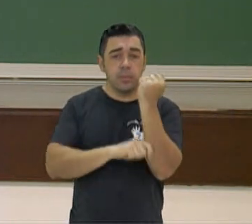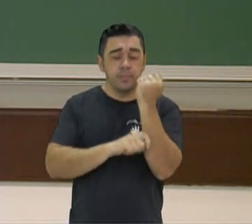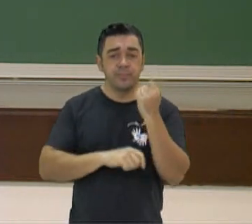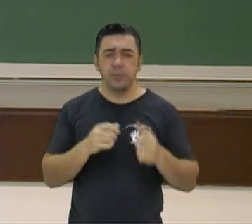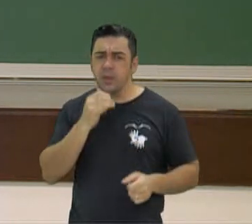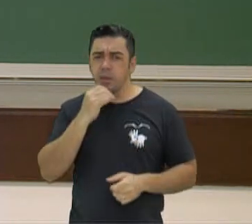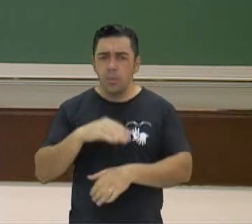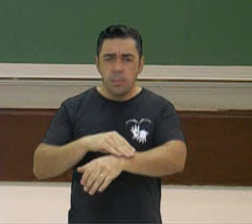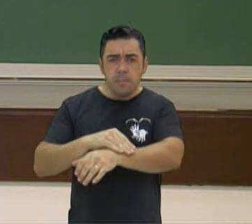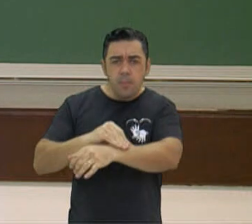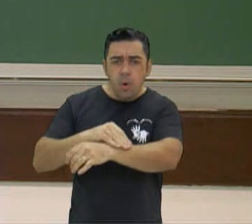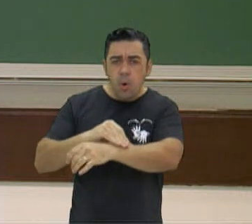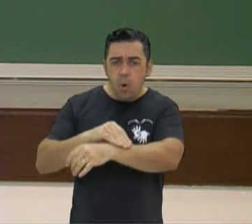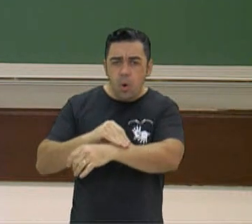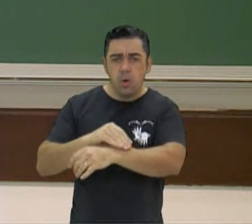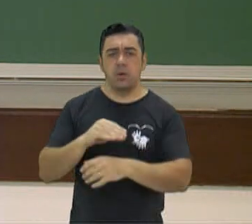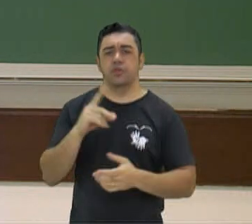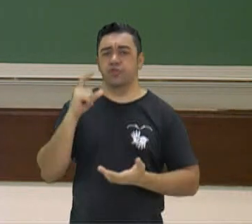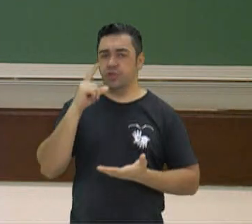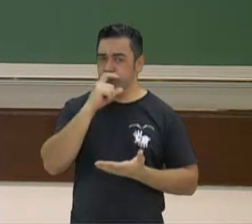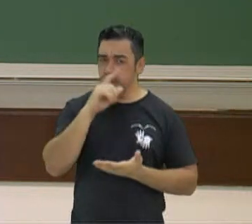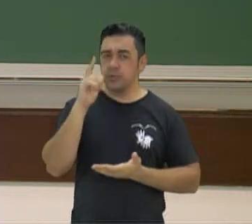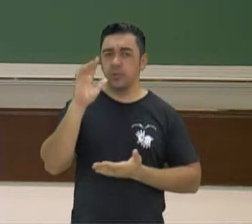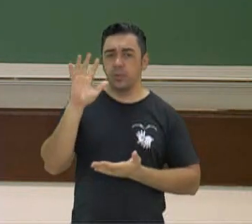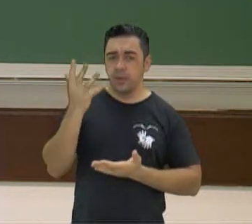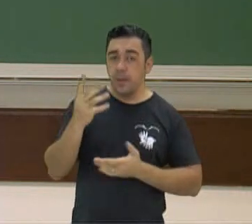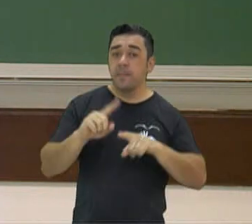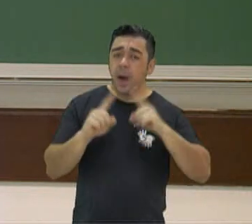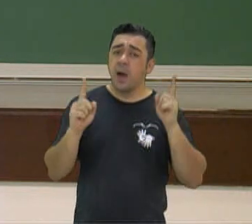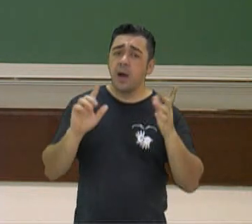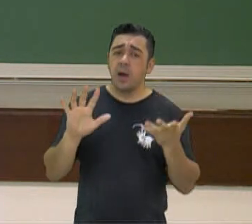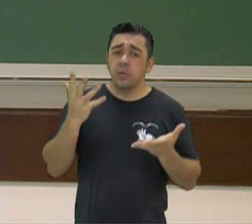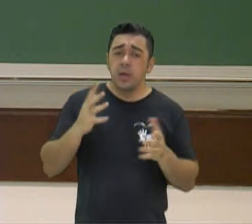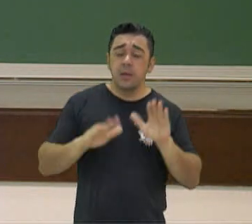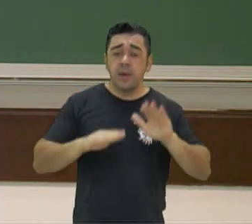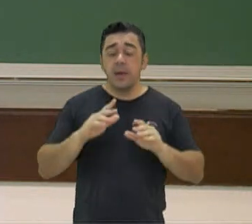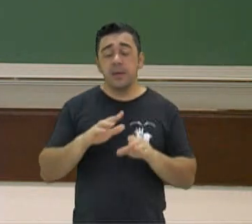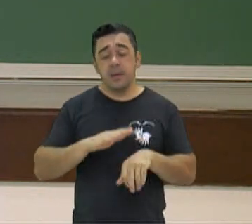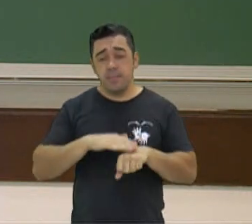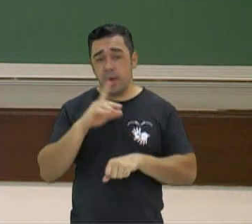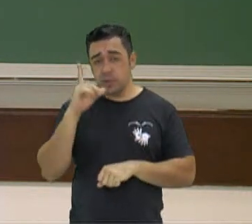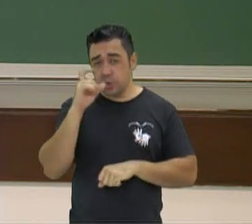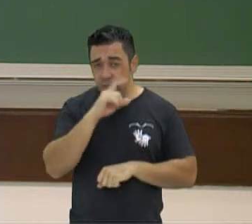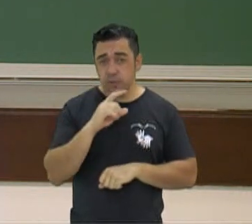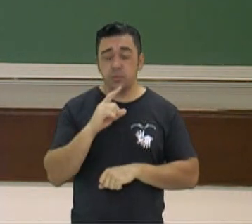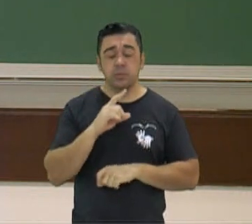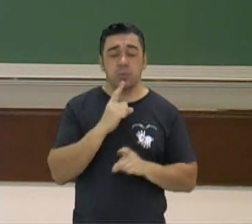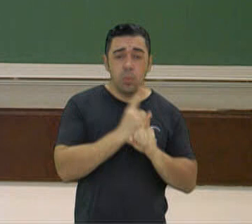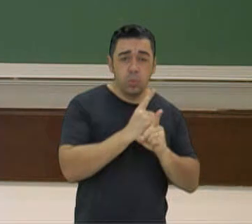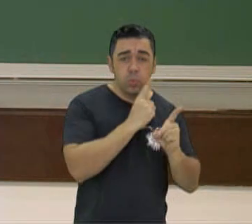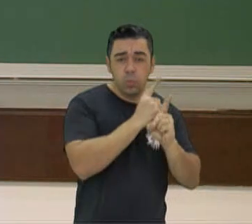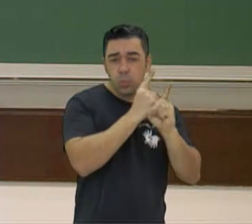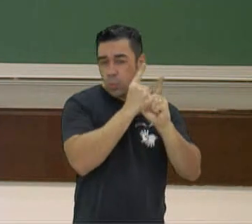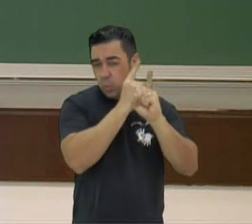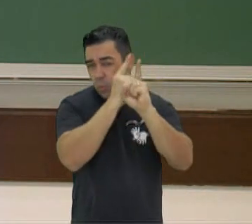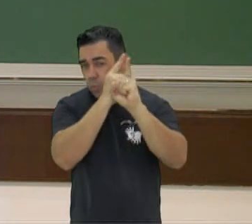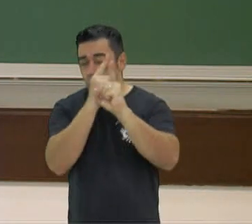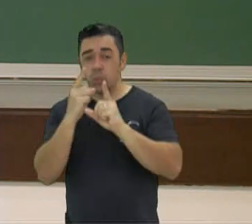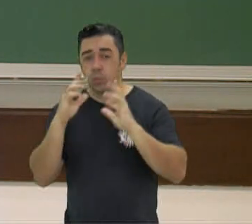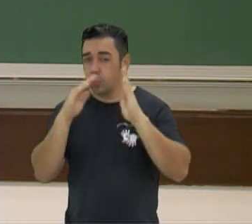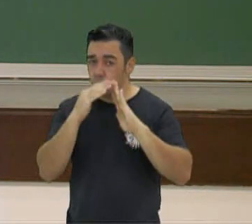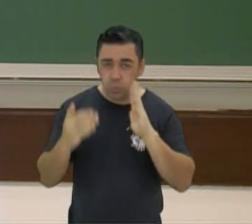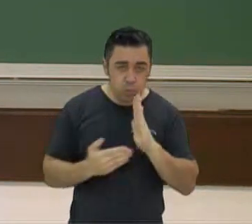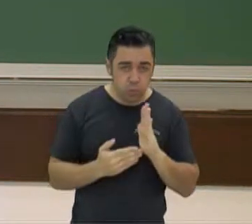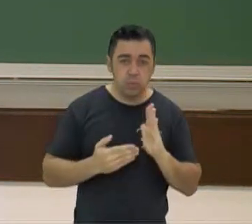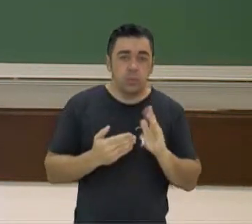de acontecer. Às vezes acontece, mas é mais difícil. Por isso que a gente não acha fóssil de todas as espécies que já passaram pelo planeta,